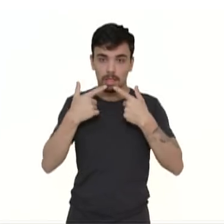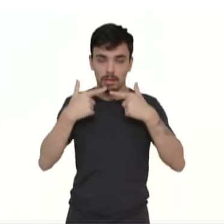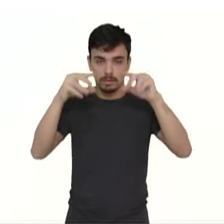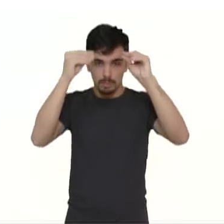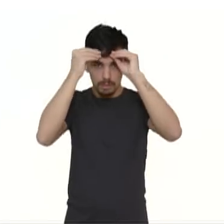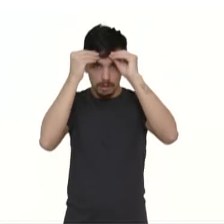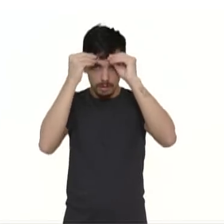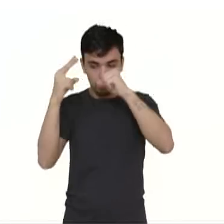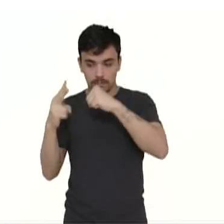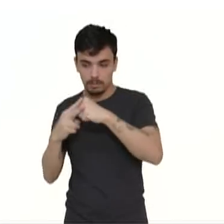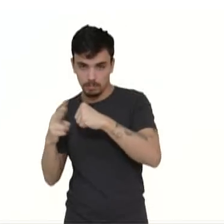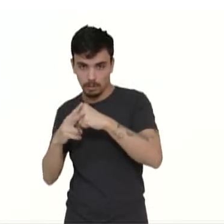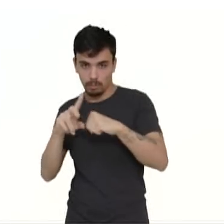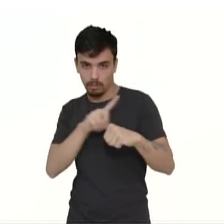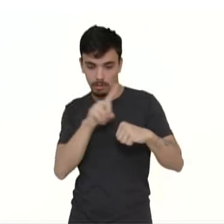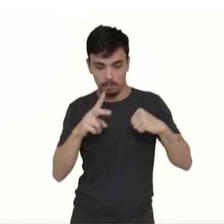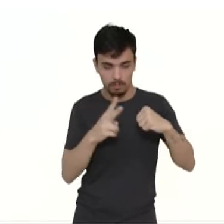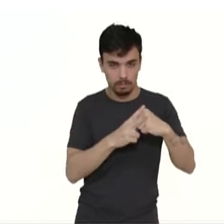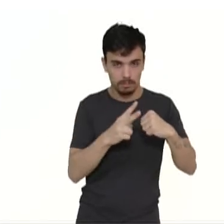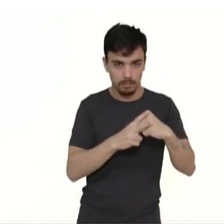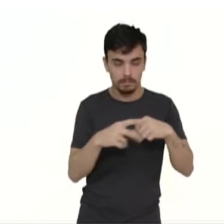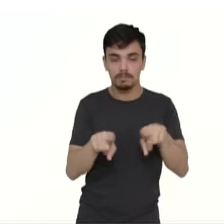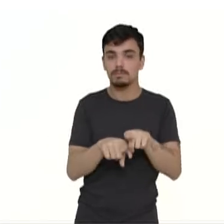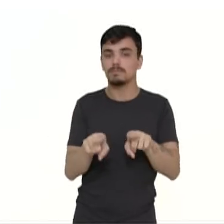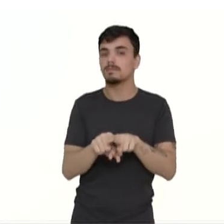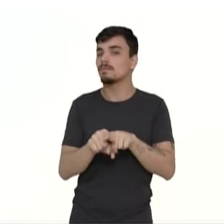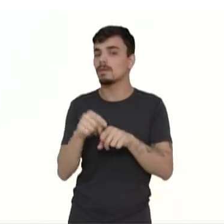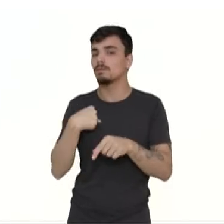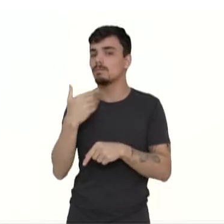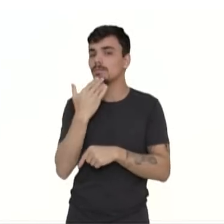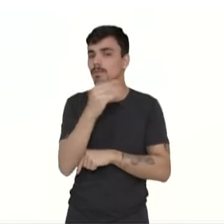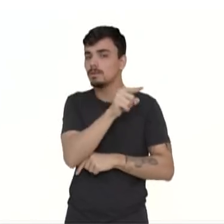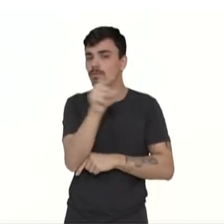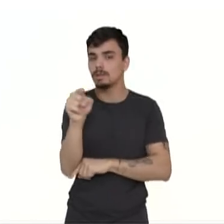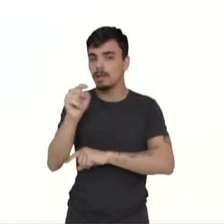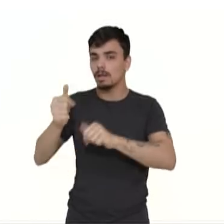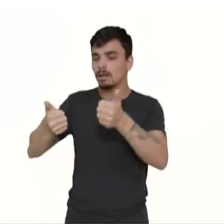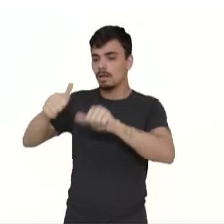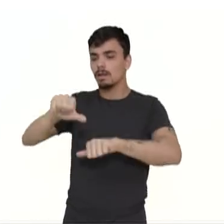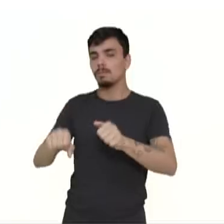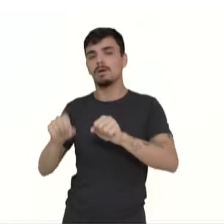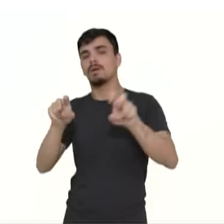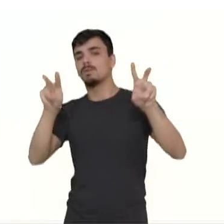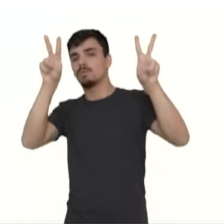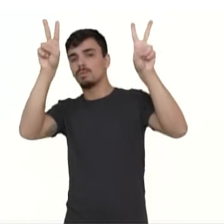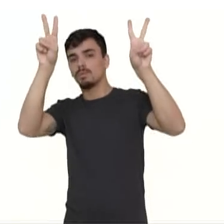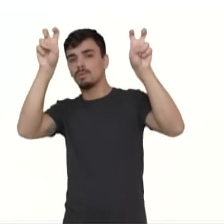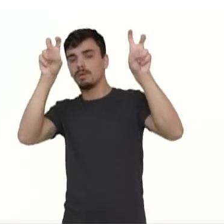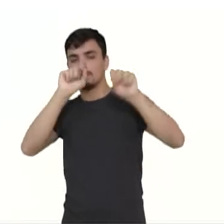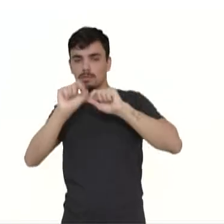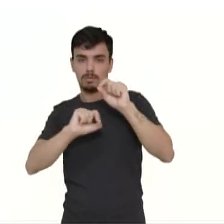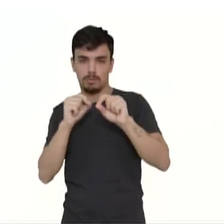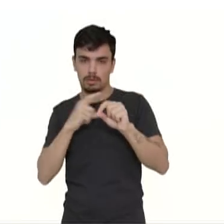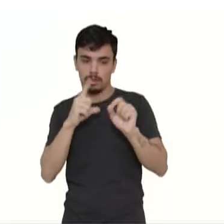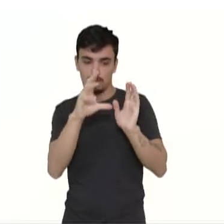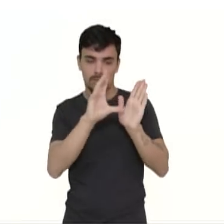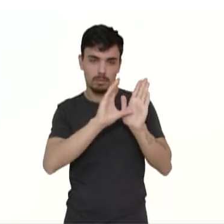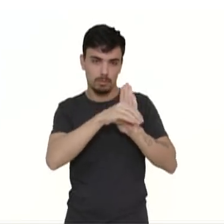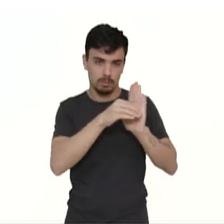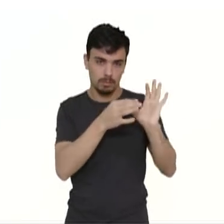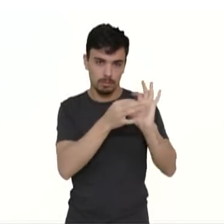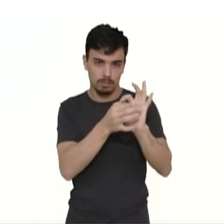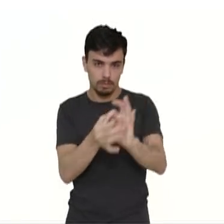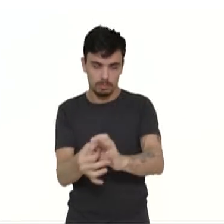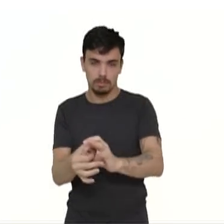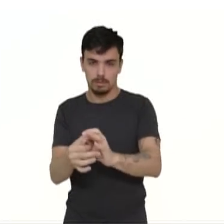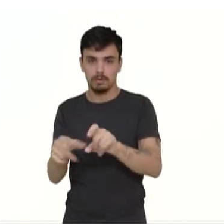não verbal, certo? E eu vou pedir para vocês elaborarem um título, tendo em vista aqui o contexto da enunciação